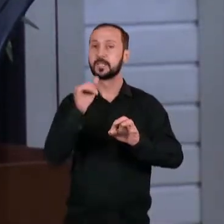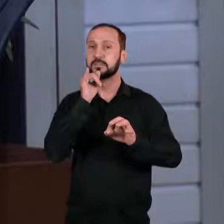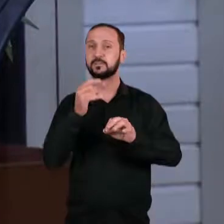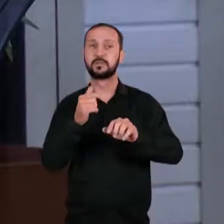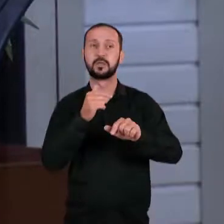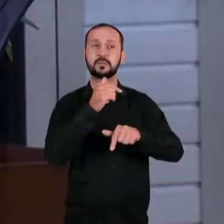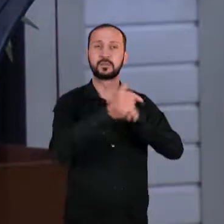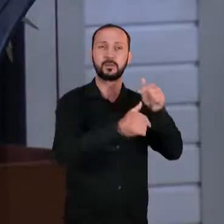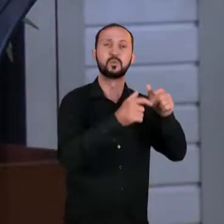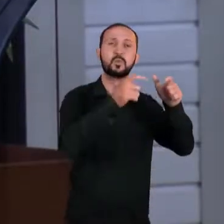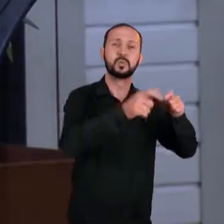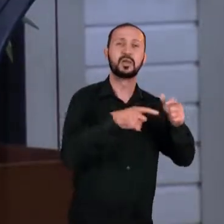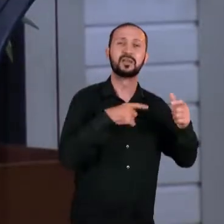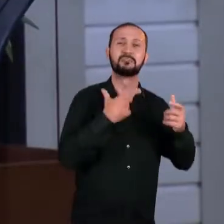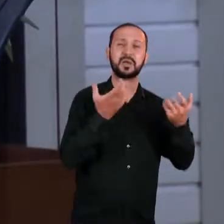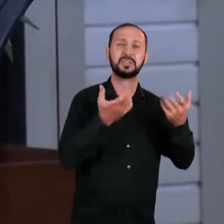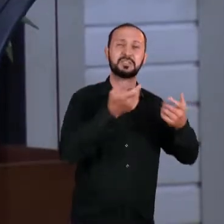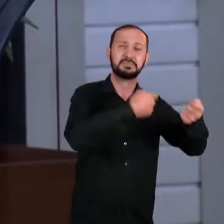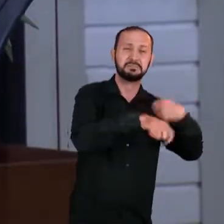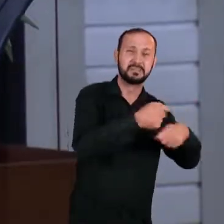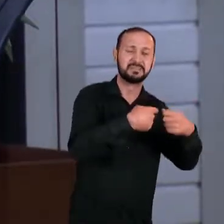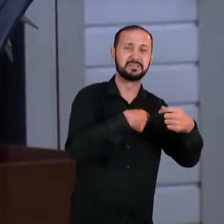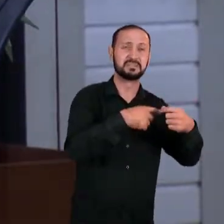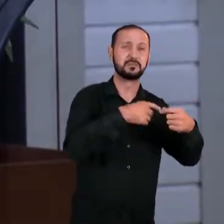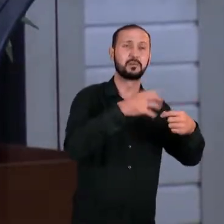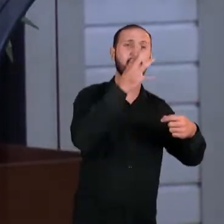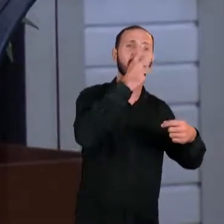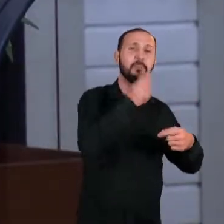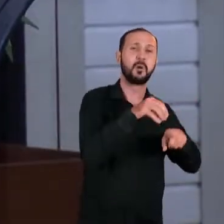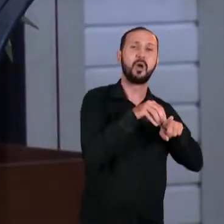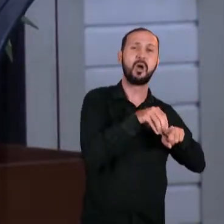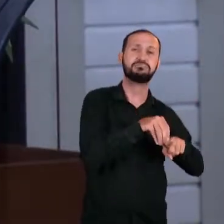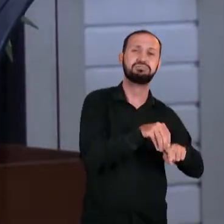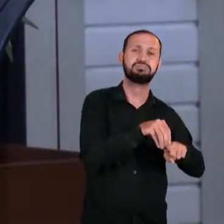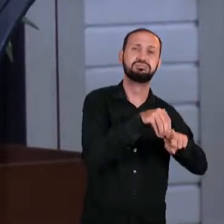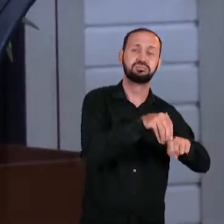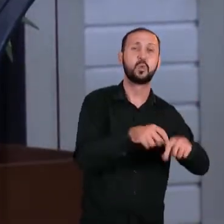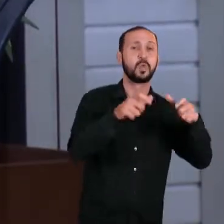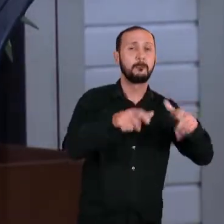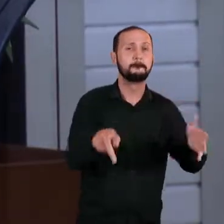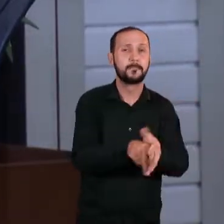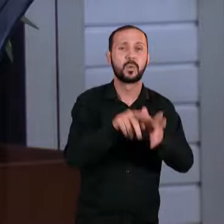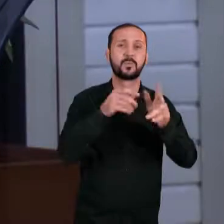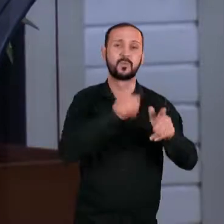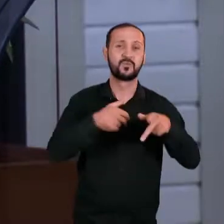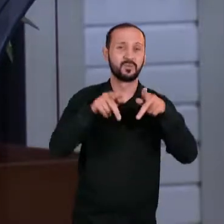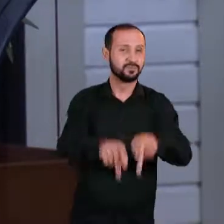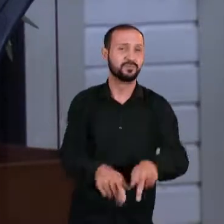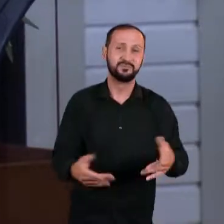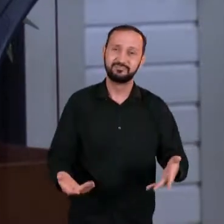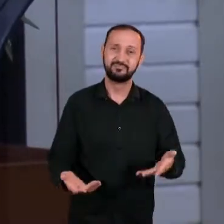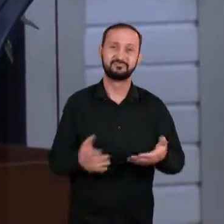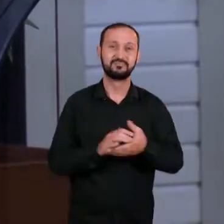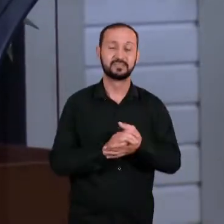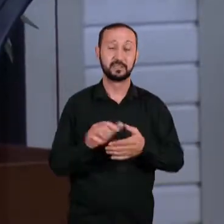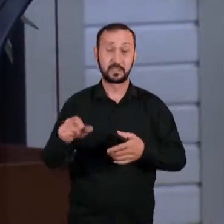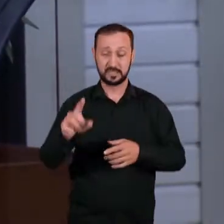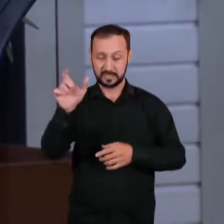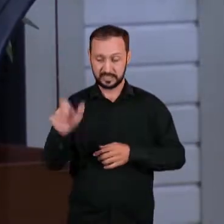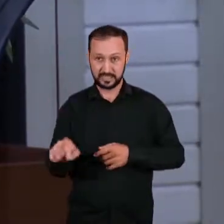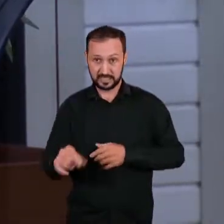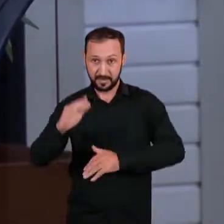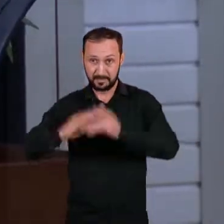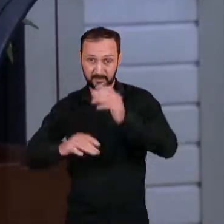um pouco mais burocrático, que não depende só dele, que é lento, então às vezes um órgão público. Aquele profissional naquele ambiente pode